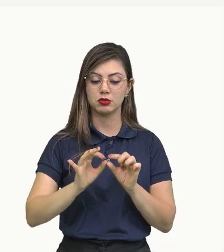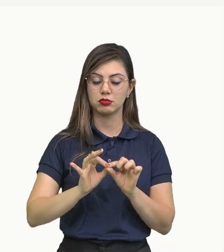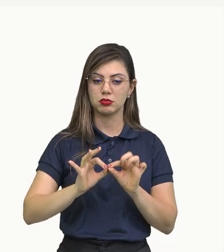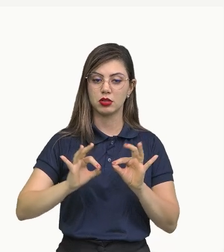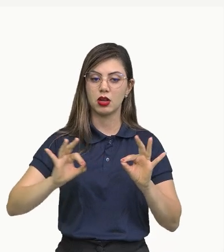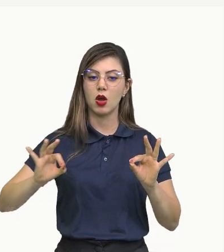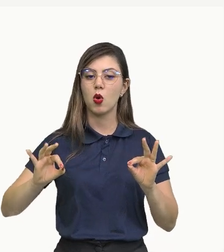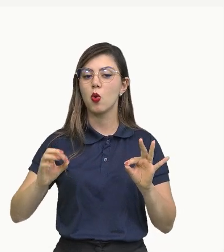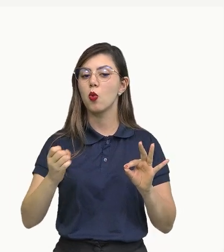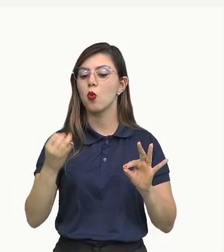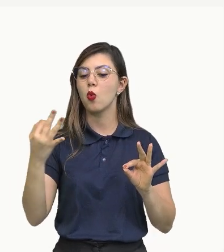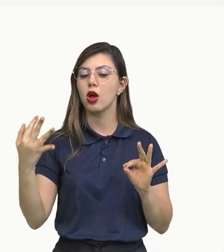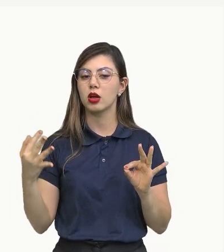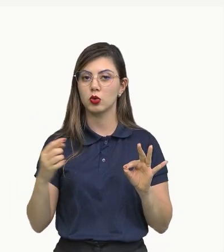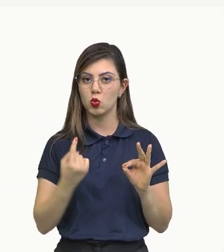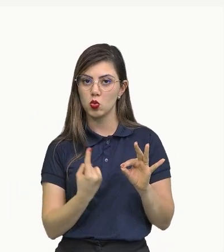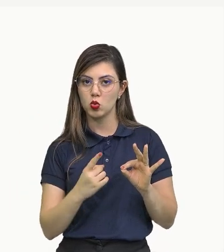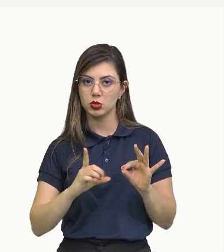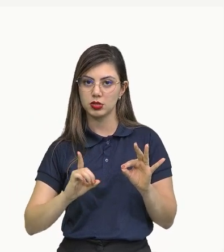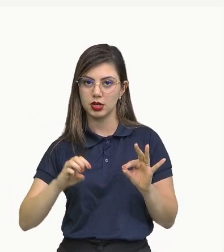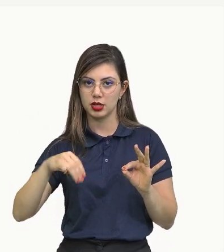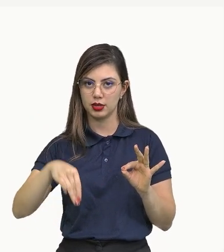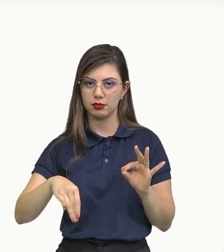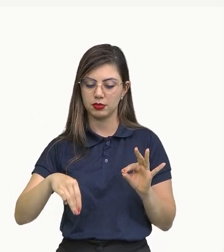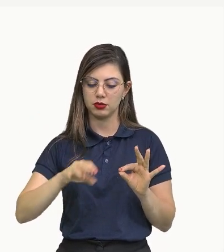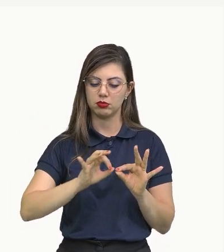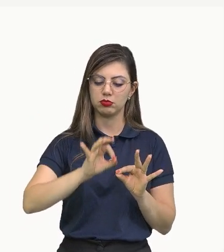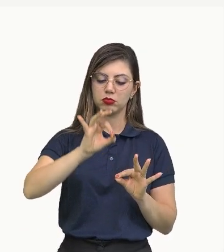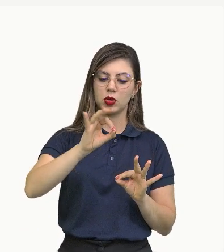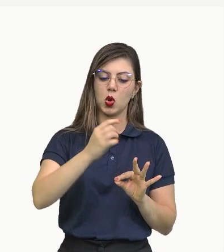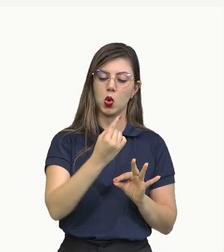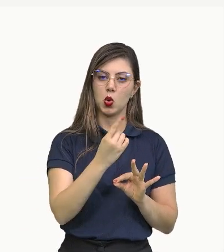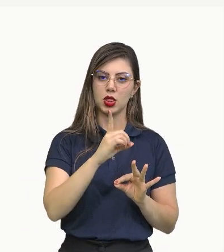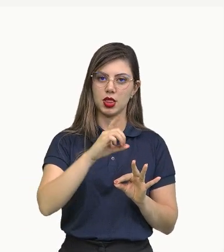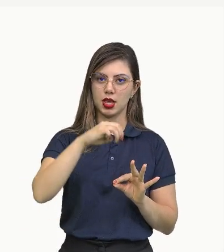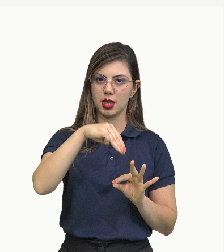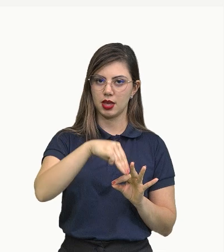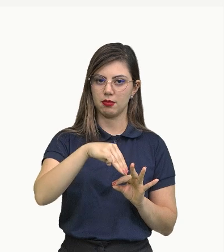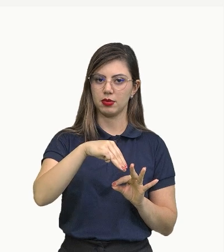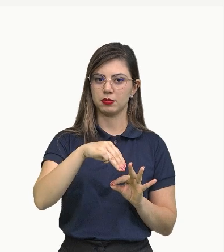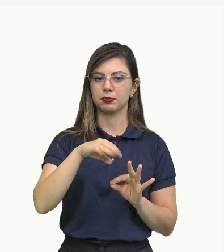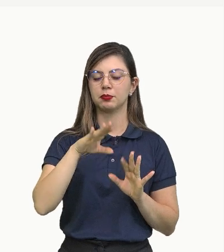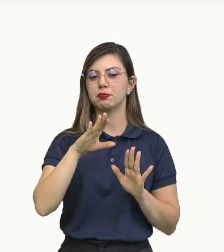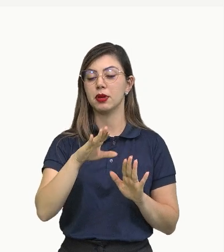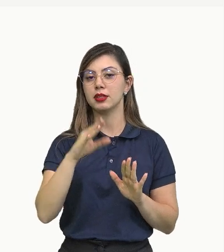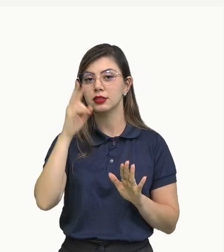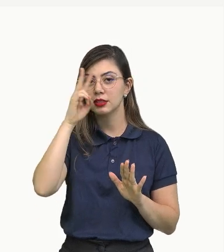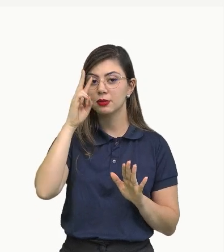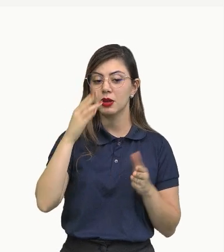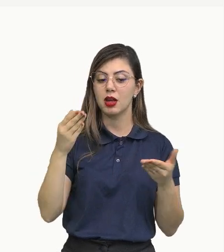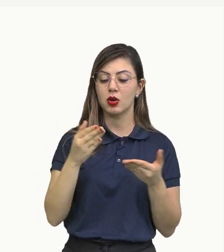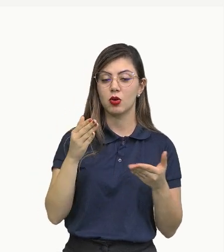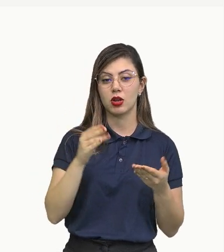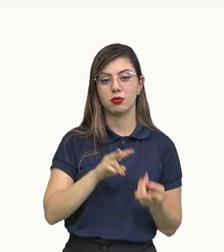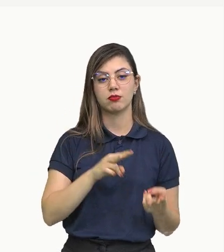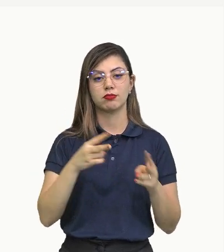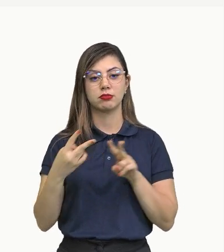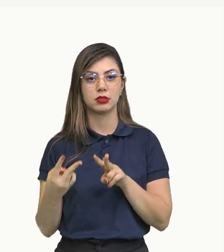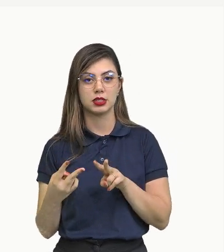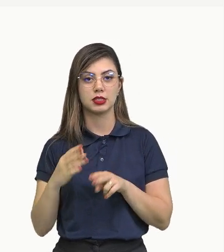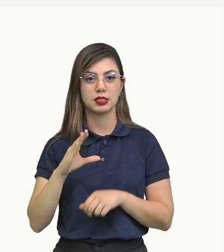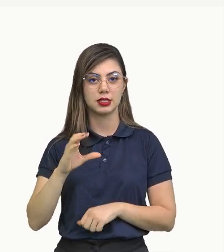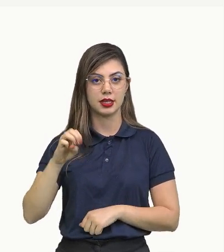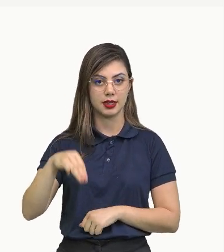mede quanto? 1 decímetro. Tudo bem? Só que 1 decímetro nós vamos transformar para centímetro, sabendo